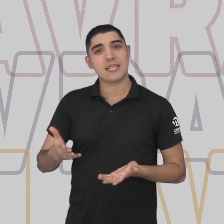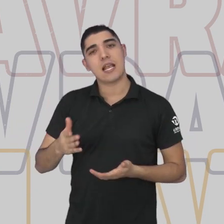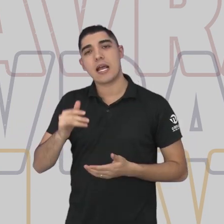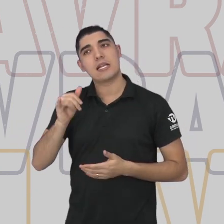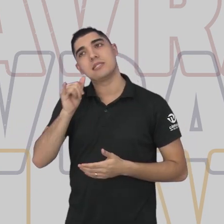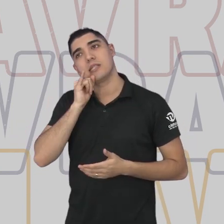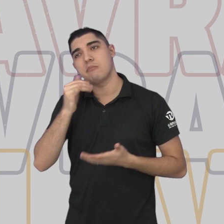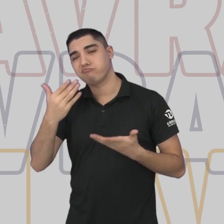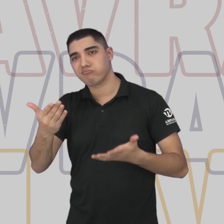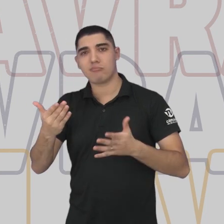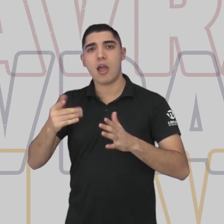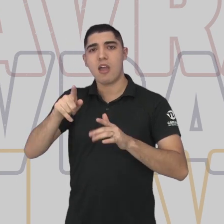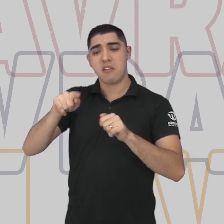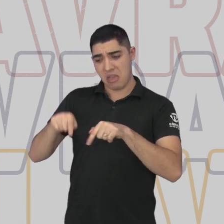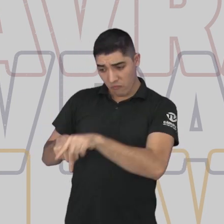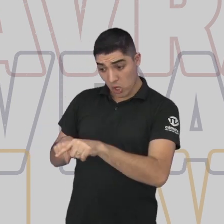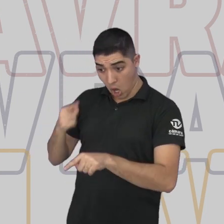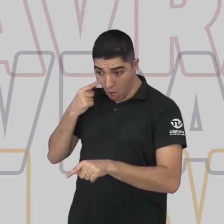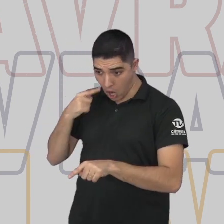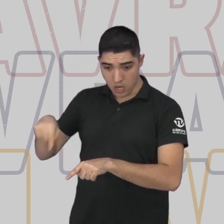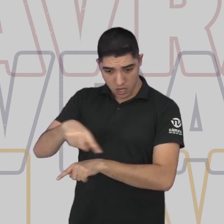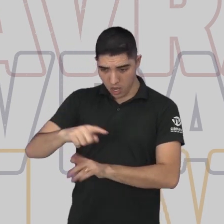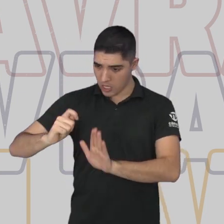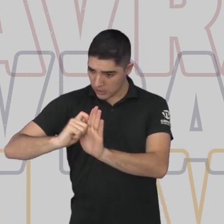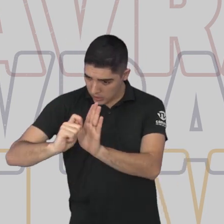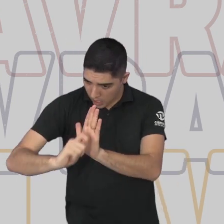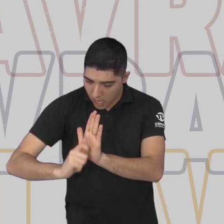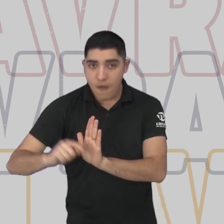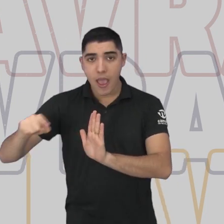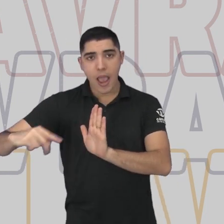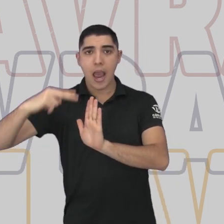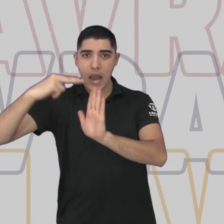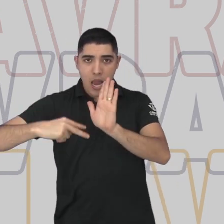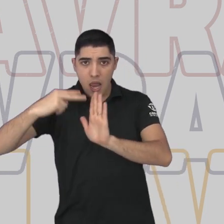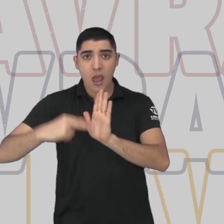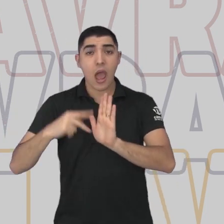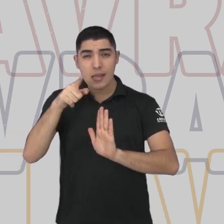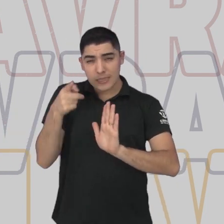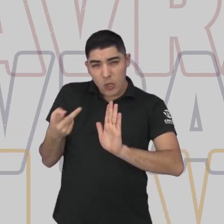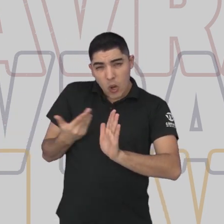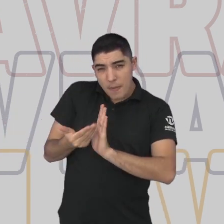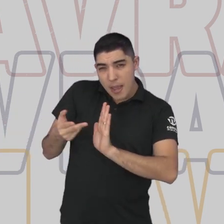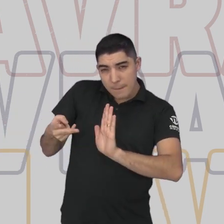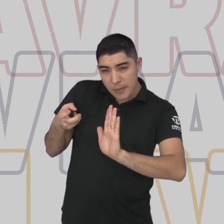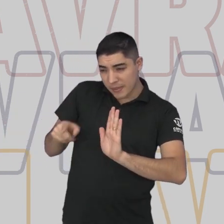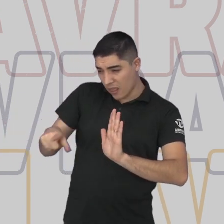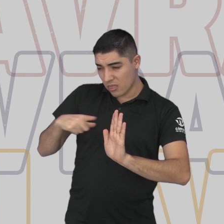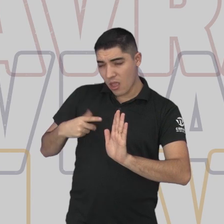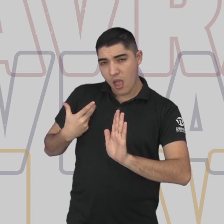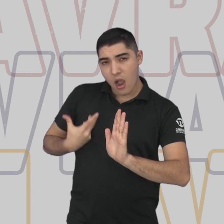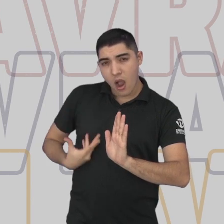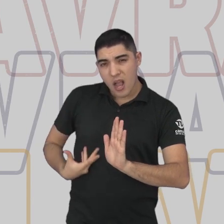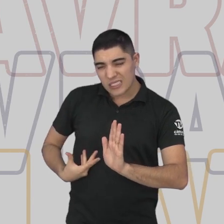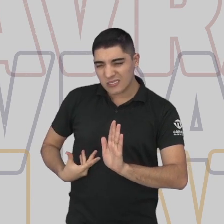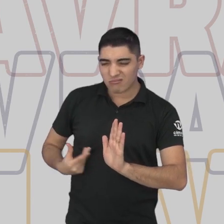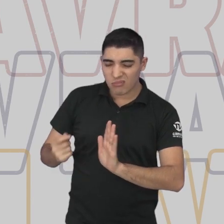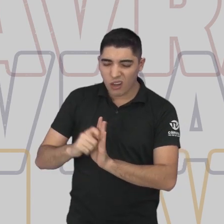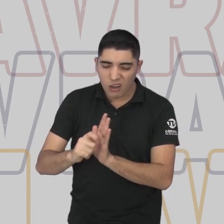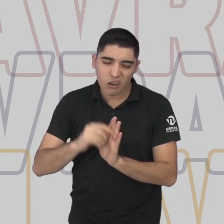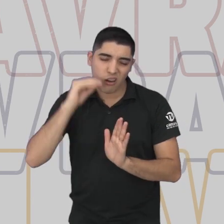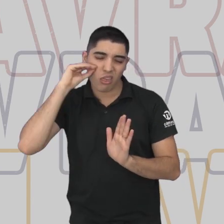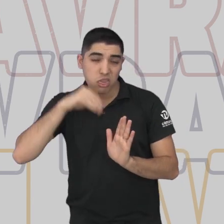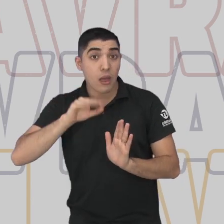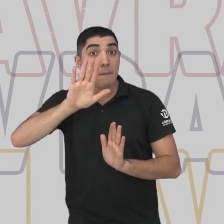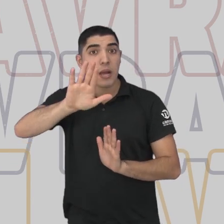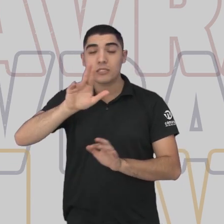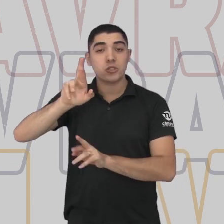vai, escreve, faz ela escrever ou ler, assim, ela vai, às vezes ela está cansada, isso. Mas se, por exemplo, você conta uma história